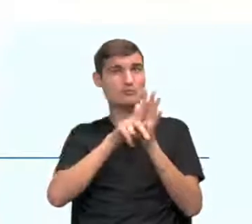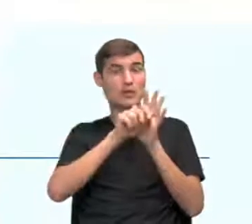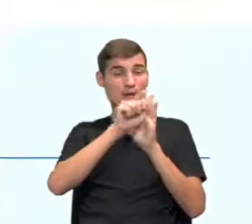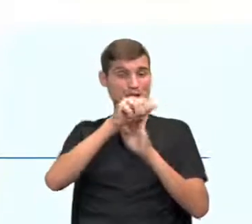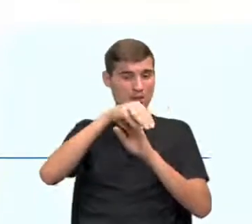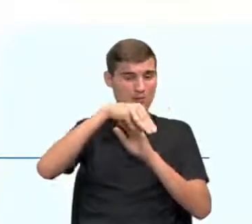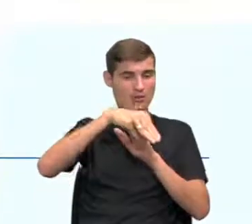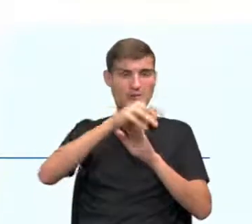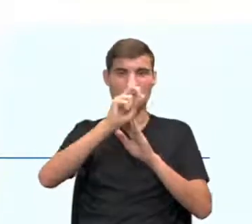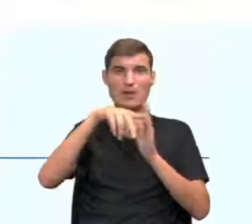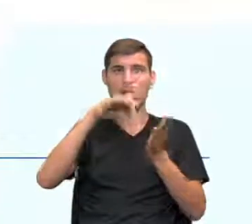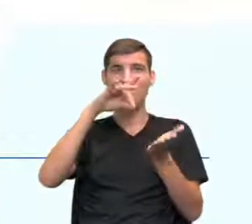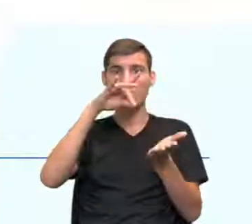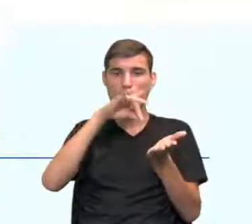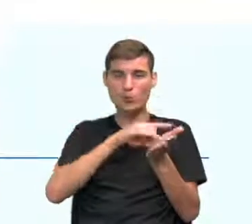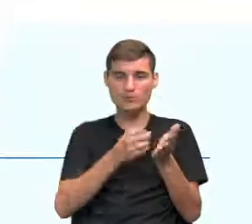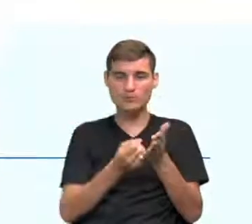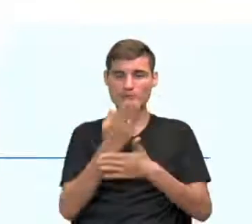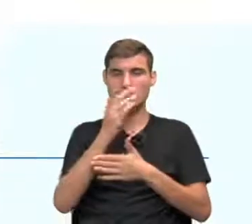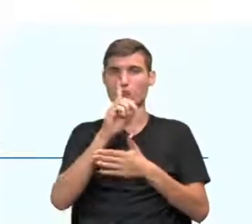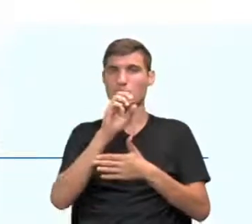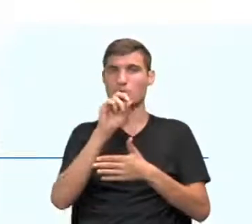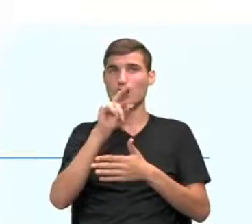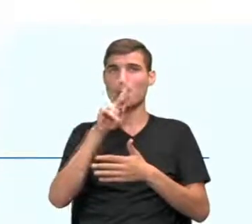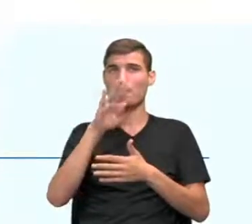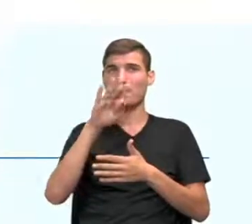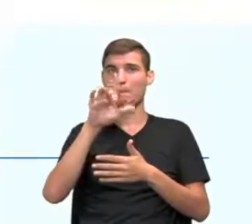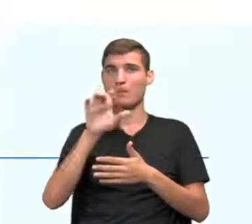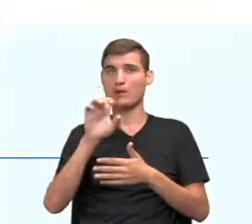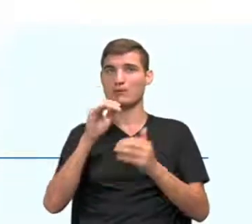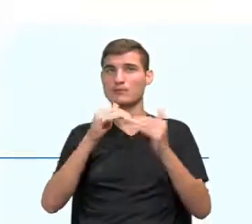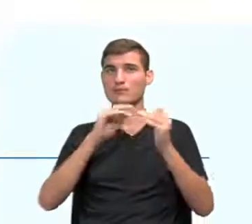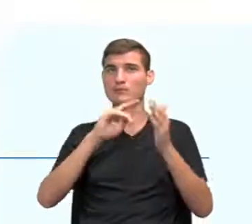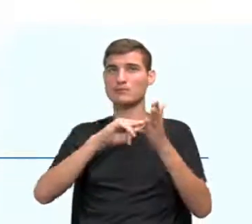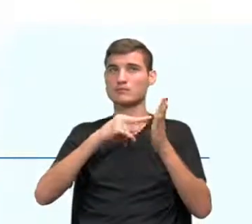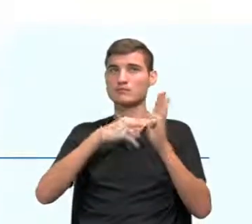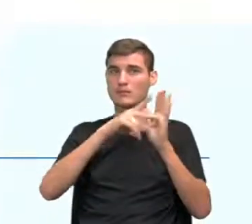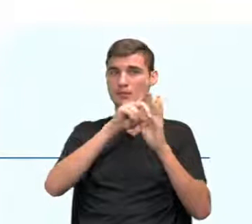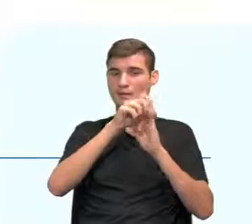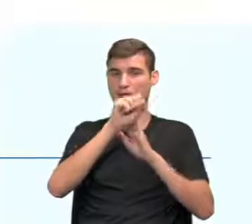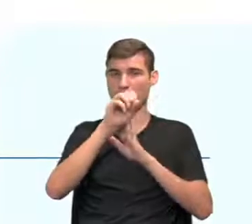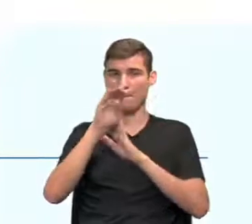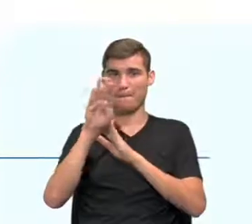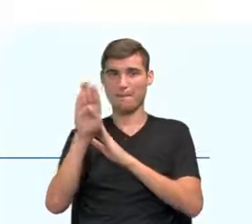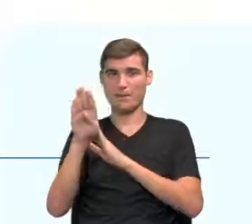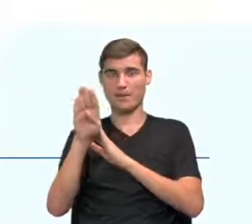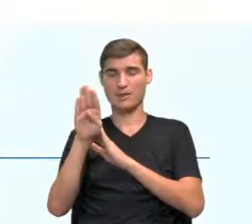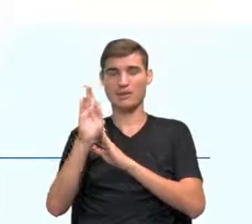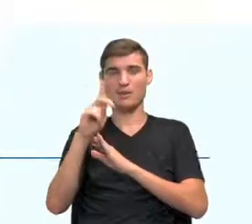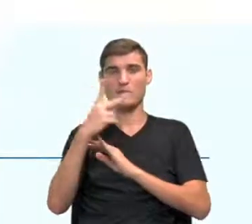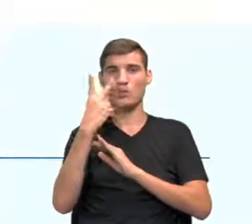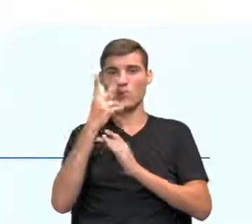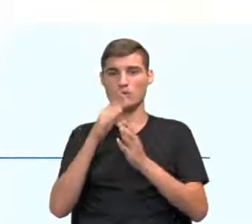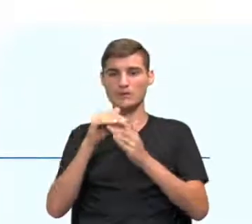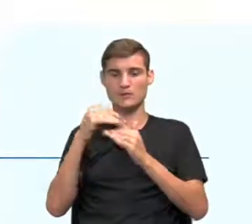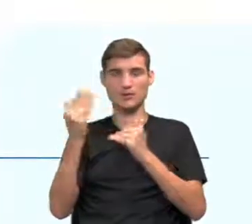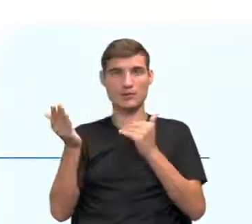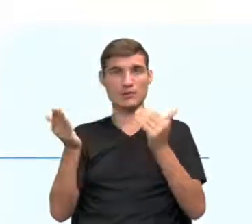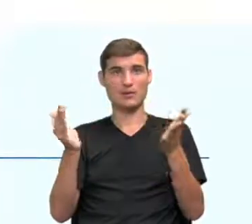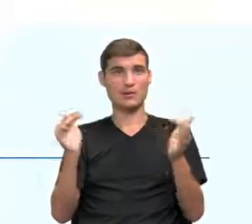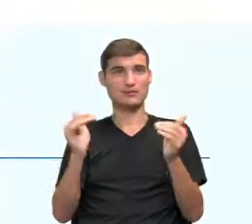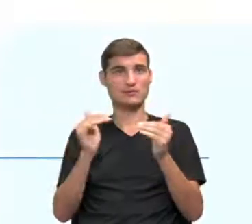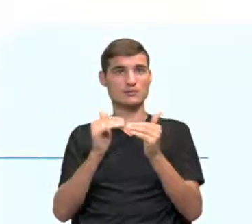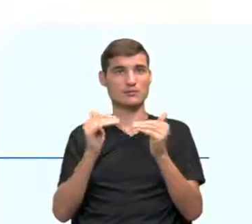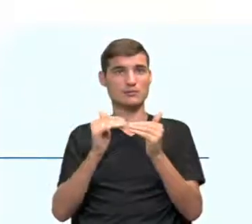AM, ele é originalmente double sideband, banda lateral de 2 lados. Então, para eu não transmitir